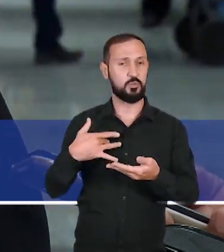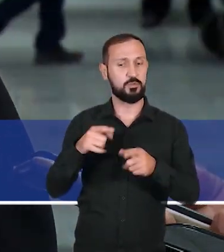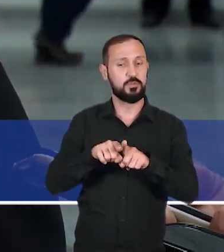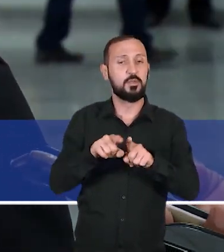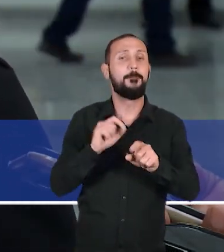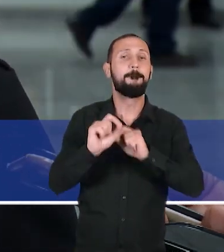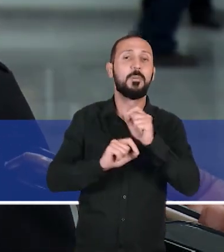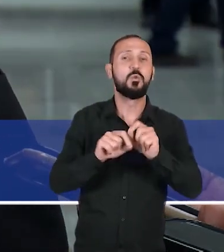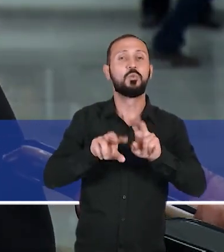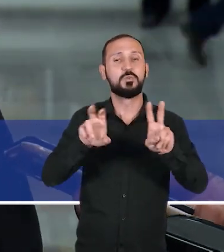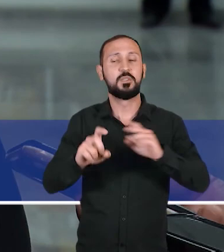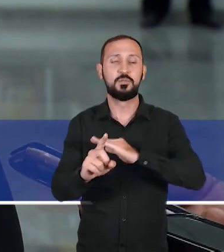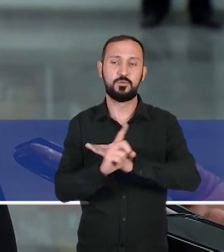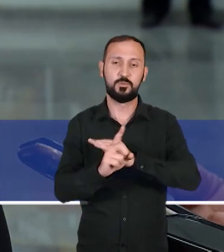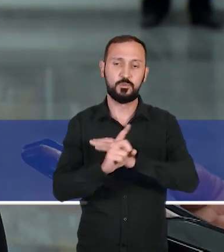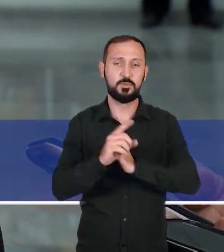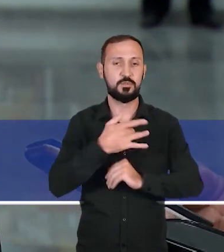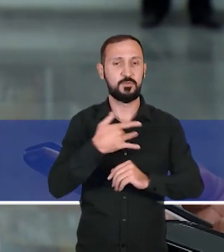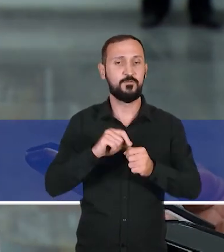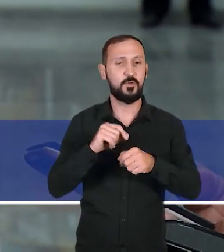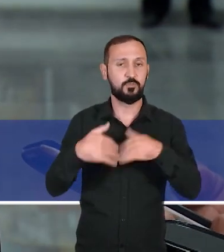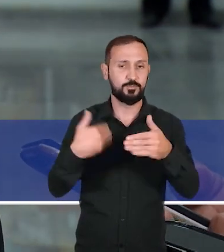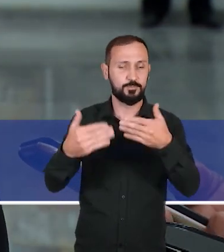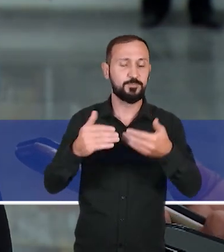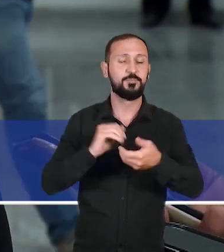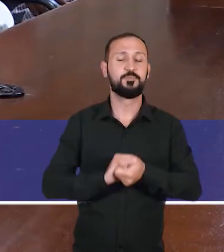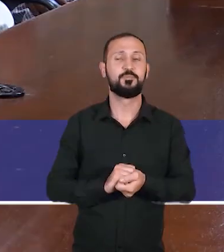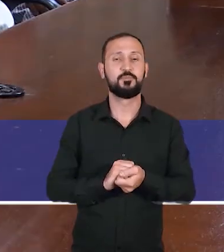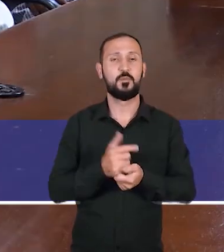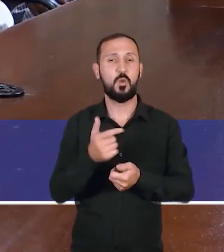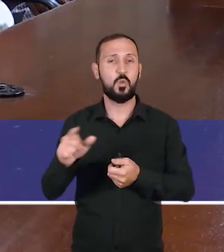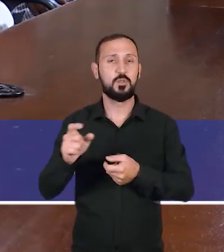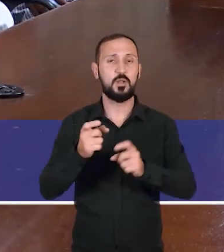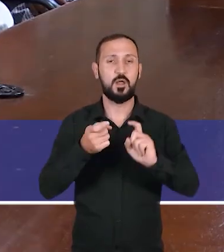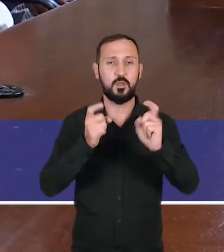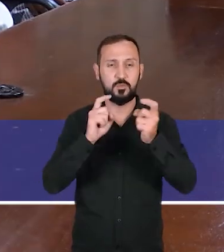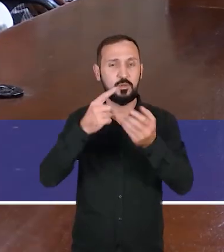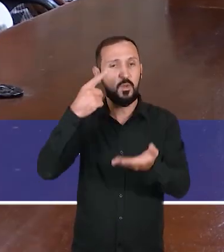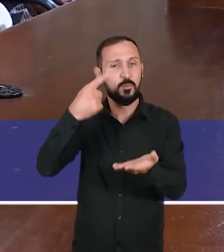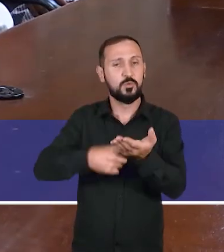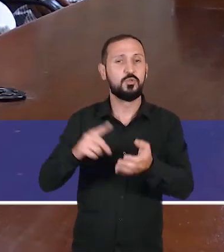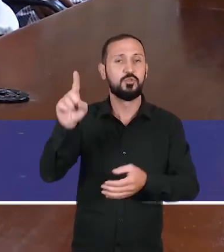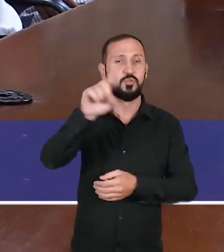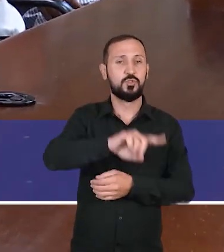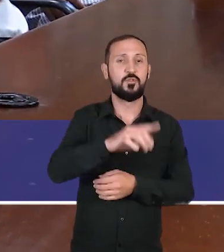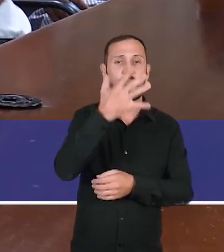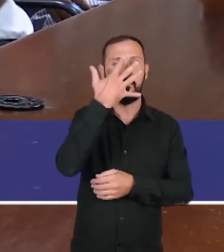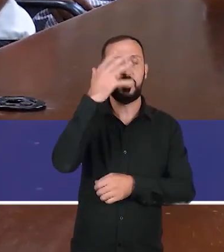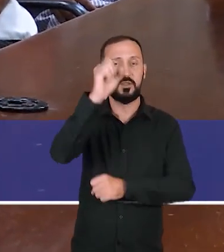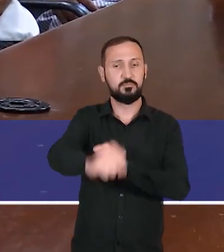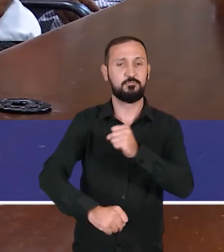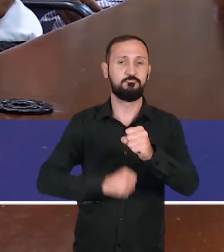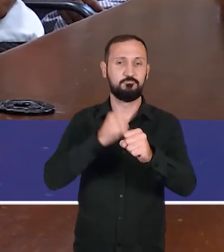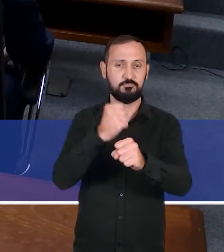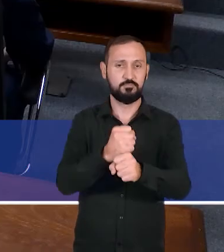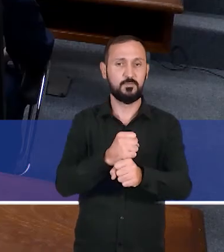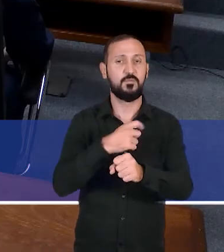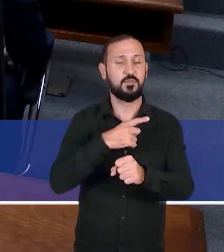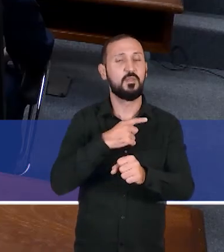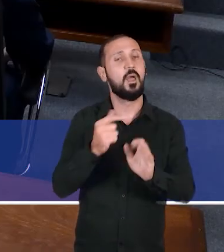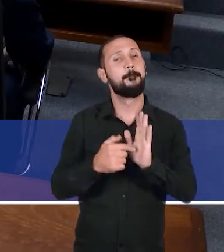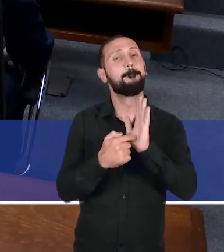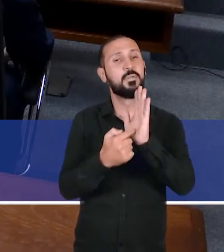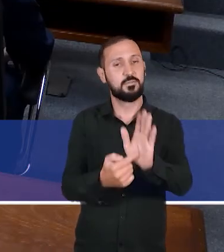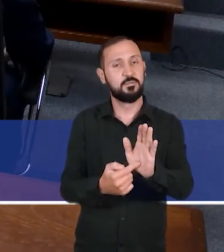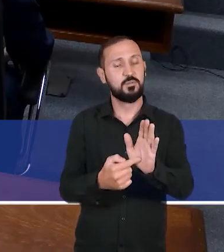as ações e os serviços de saúde que foram desenvolvidos até então. A próxima reunião está marcada para fevereiro do ano que vem, quando